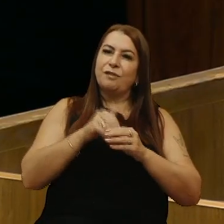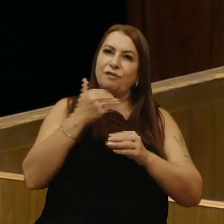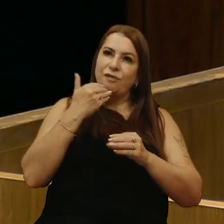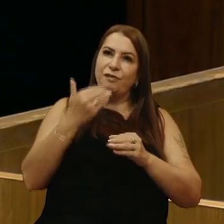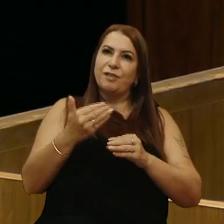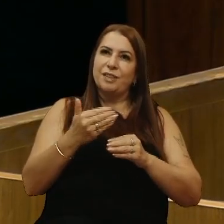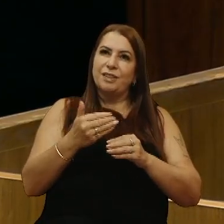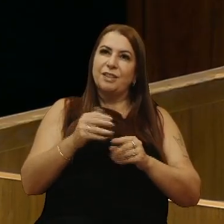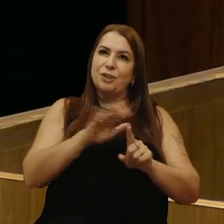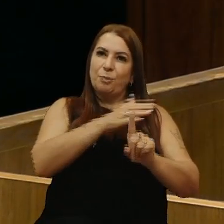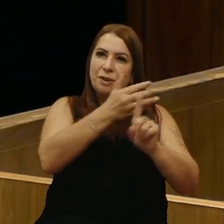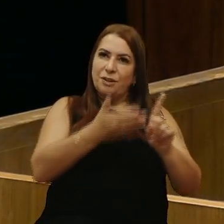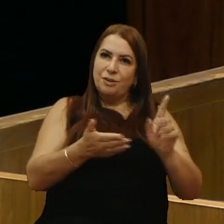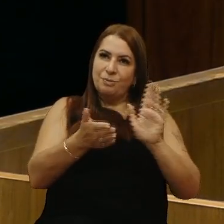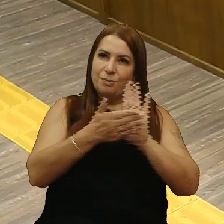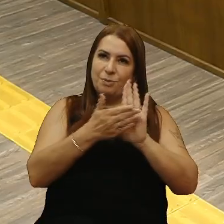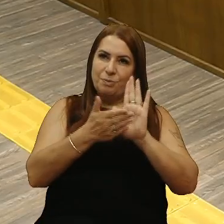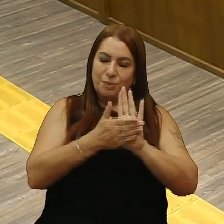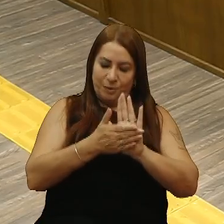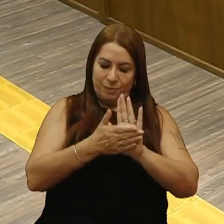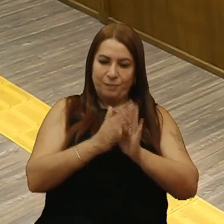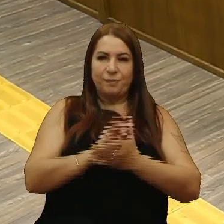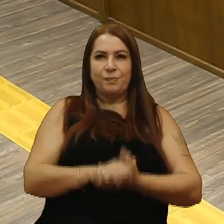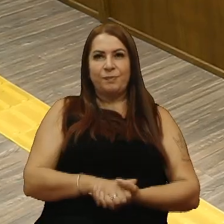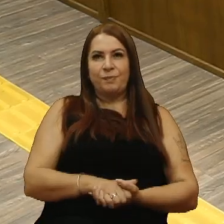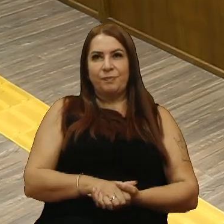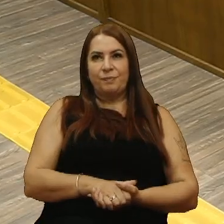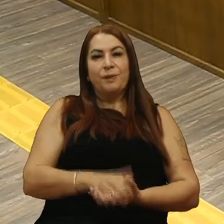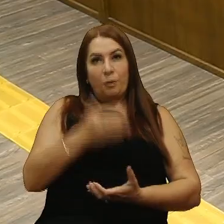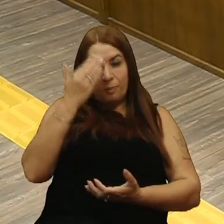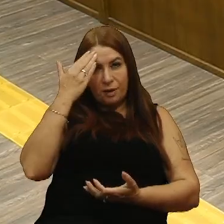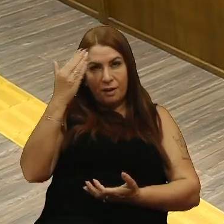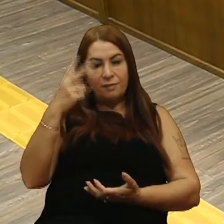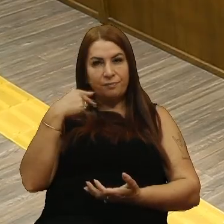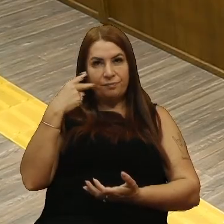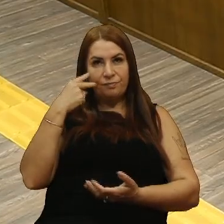favorável a essa homenagem que estamos propondo. Obrigado, vereador. Em discussão,